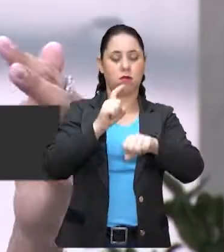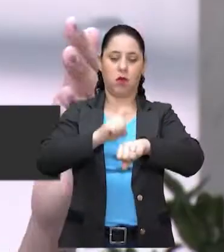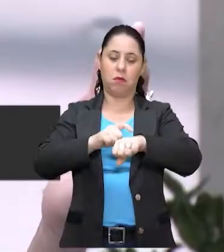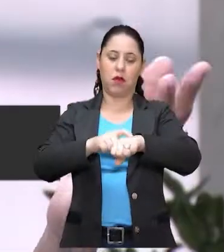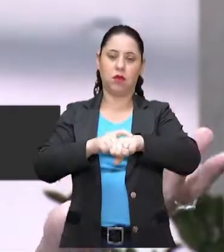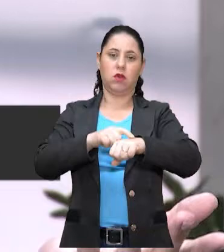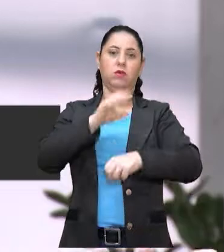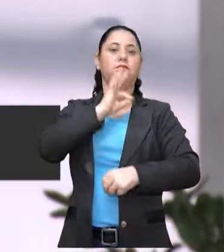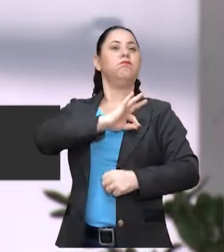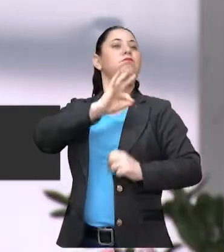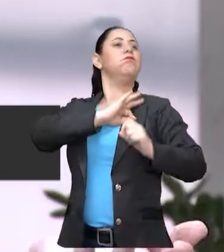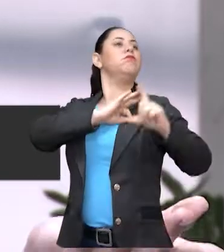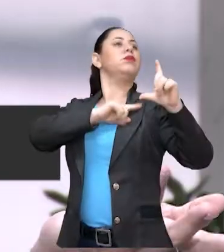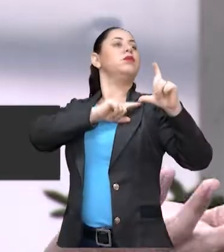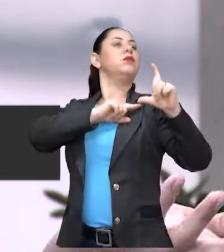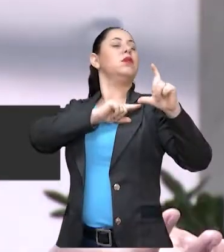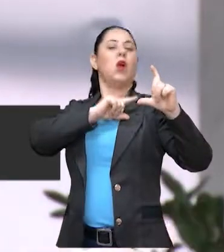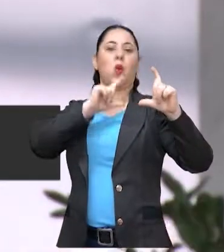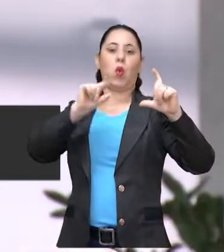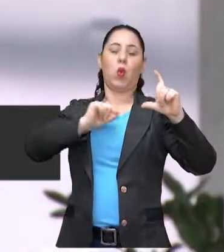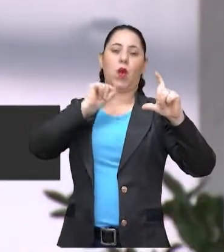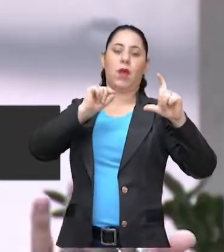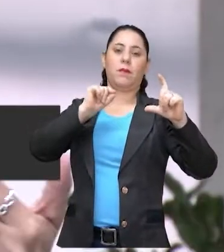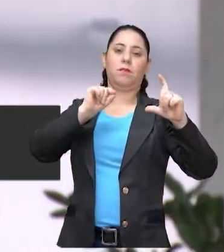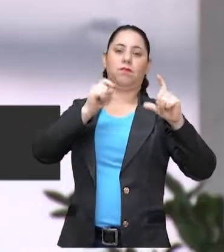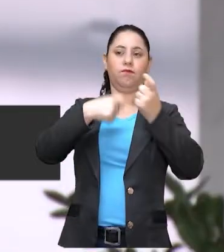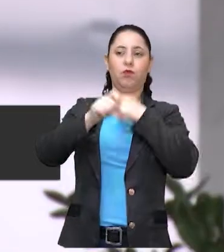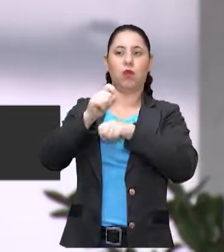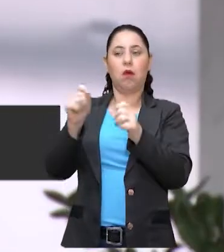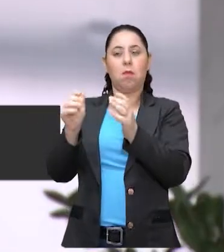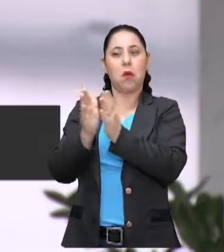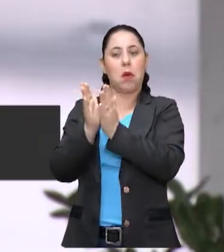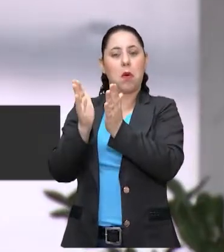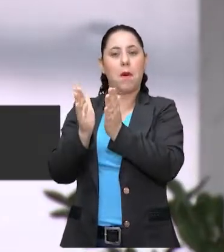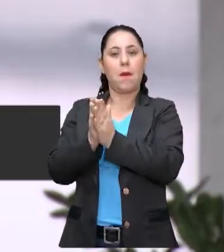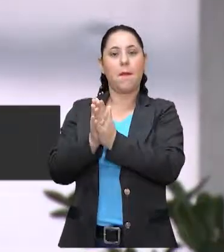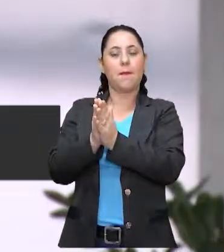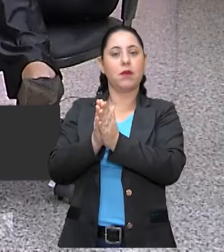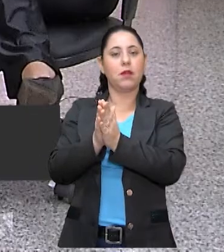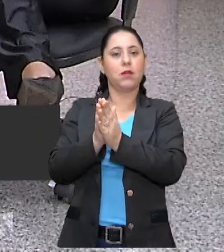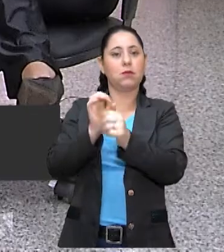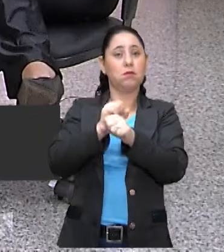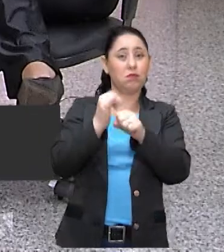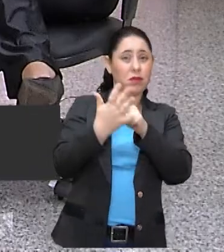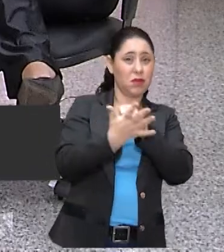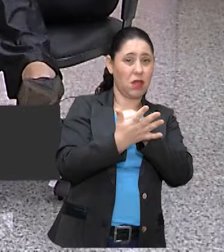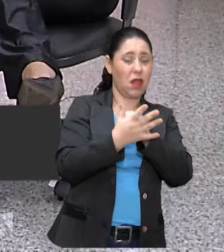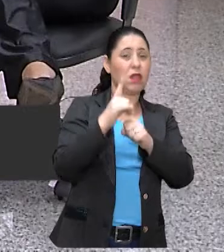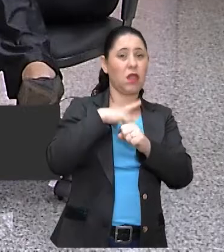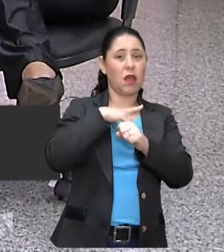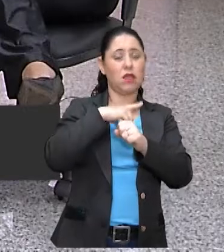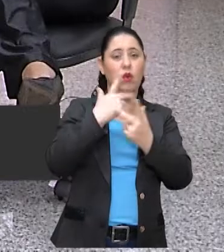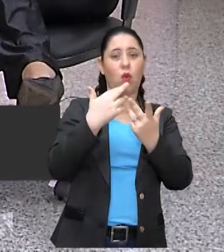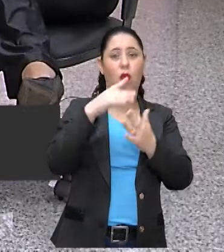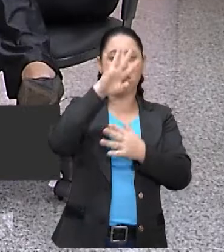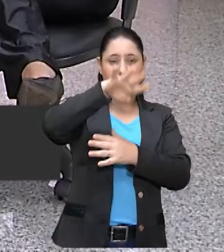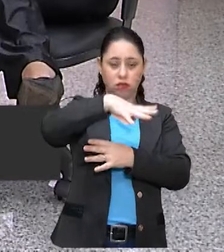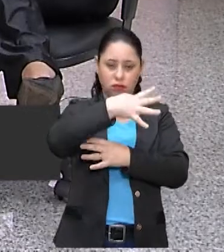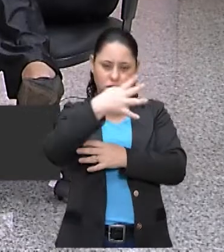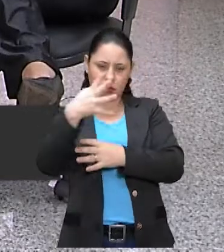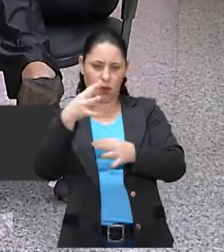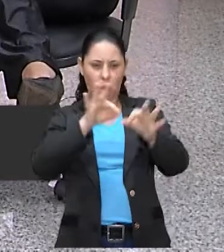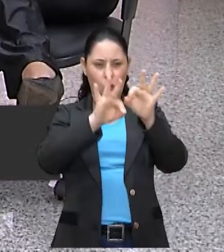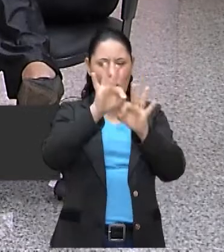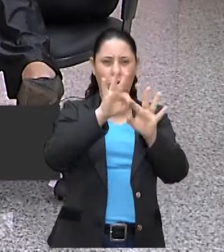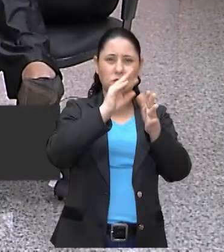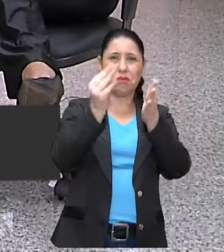bonança, seja em tempos de dificuldade econômica, como nós temos vivido, especialmente a partir da pandemia, com mais intensidade. A planilha. Tem que fazer